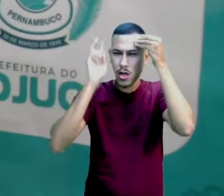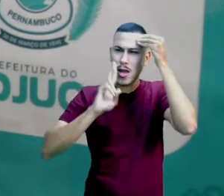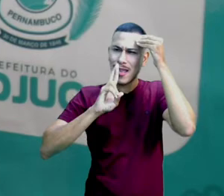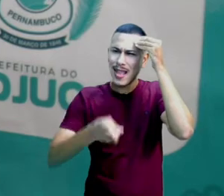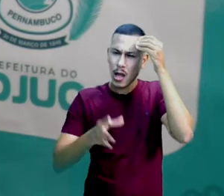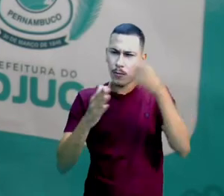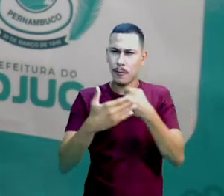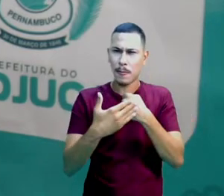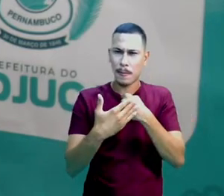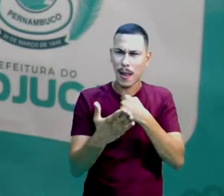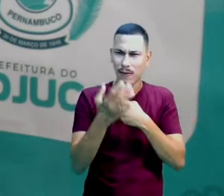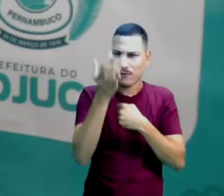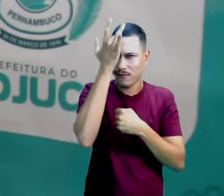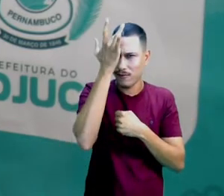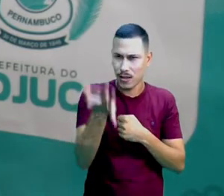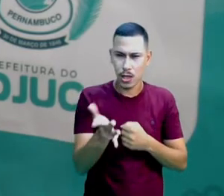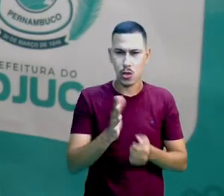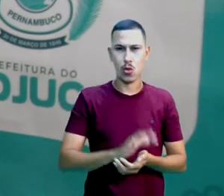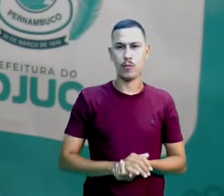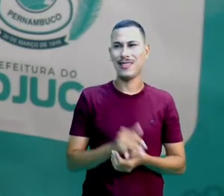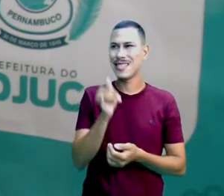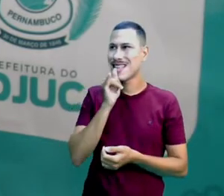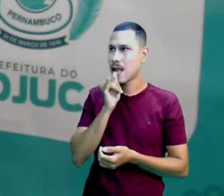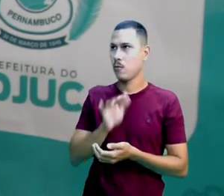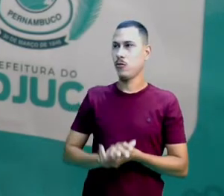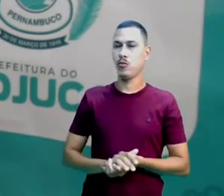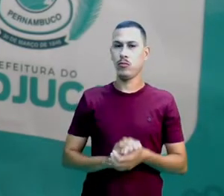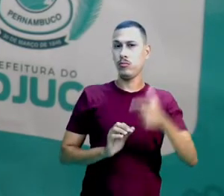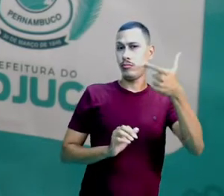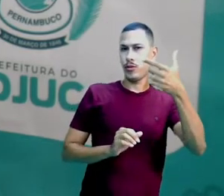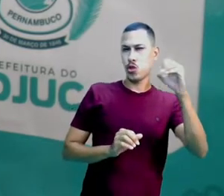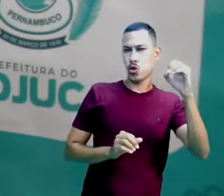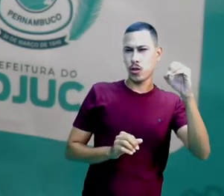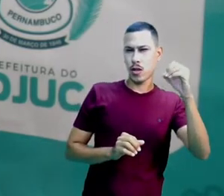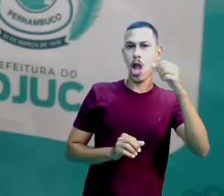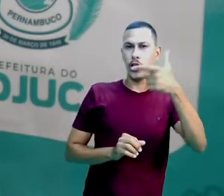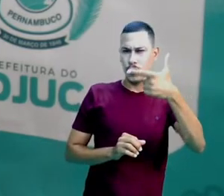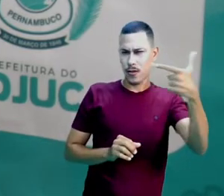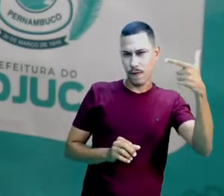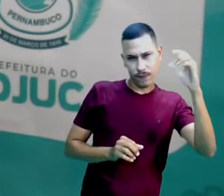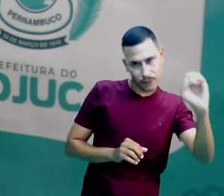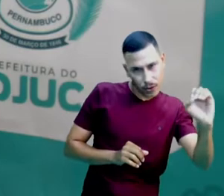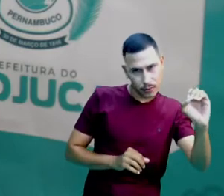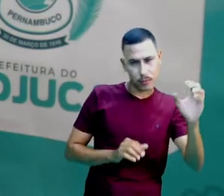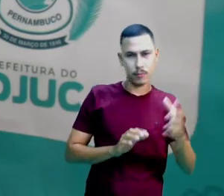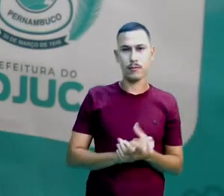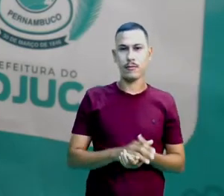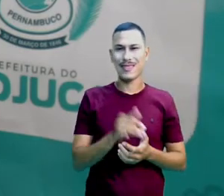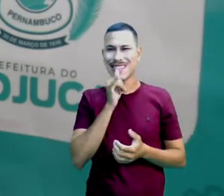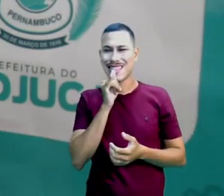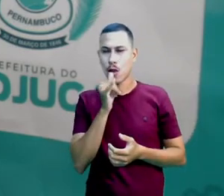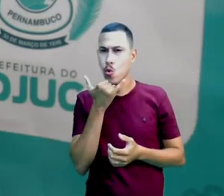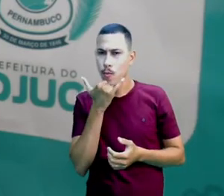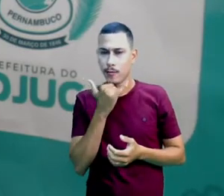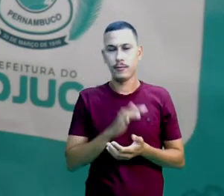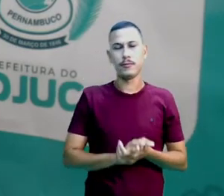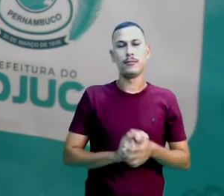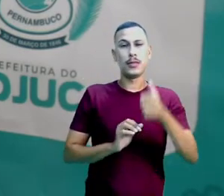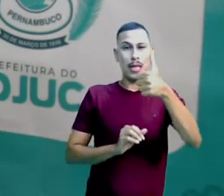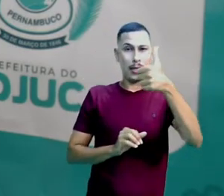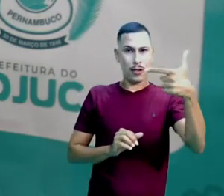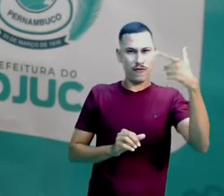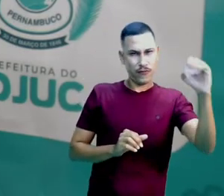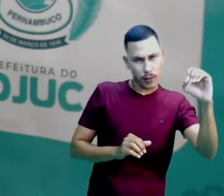resultado. Então, se eu sei que se eu tenho 220, eu tenho 120